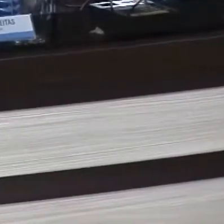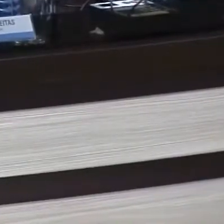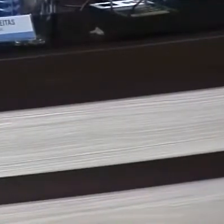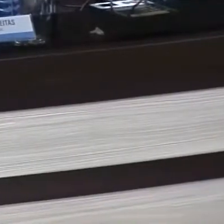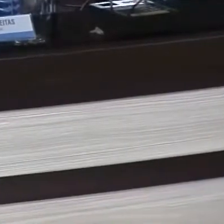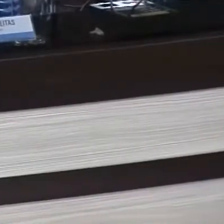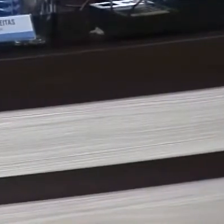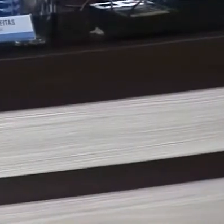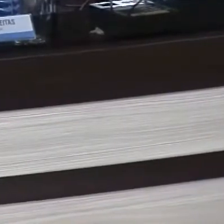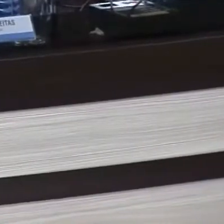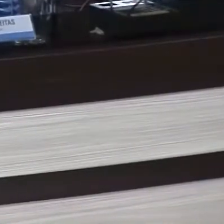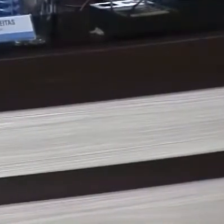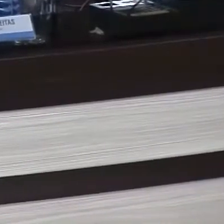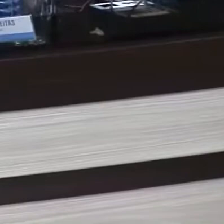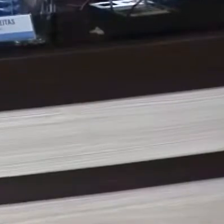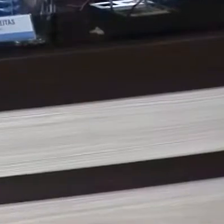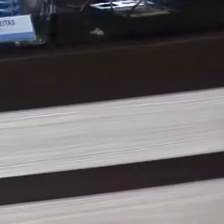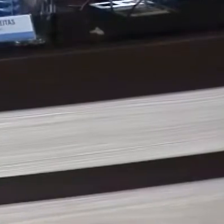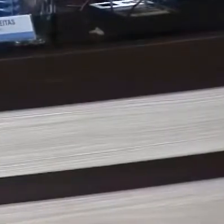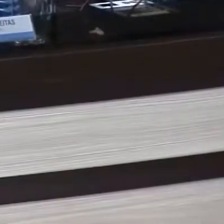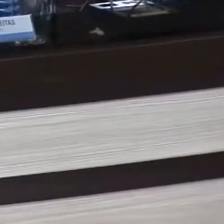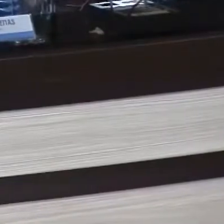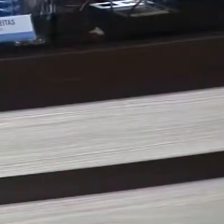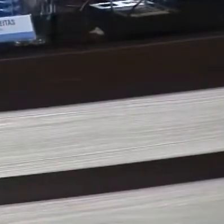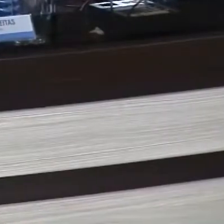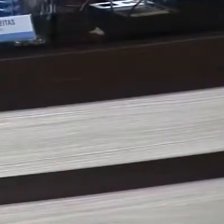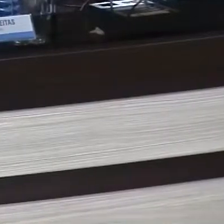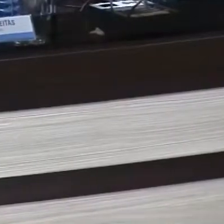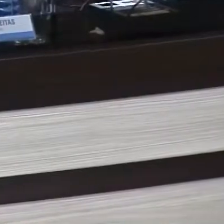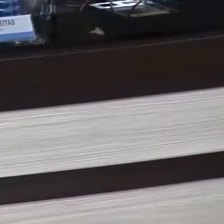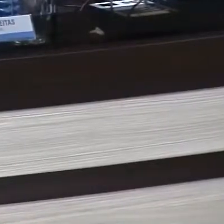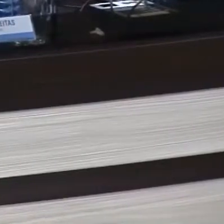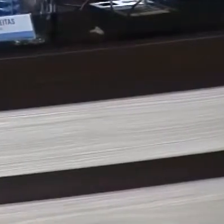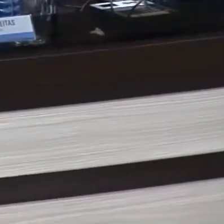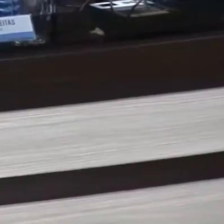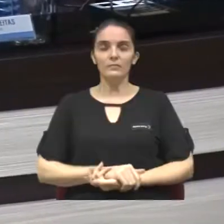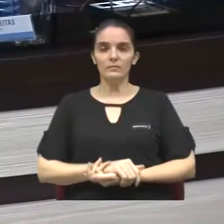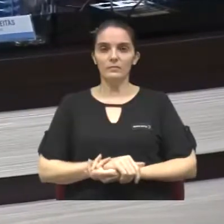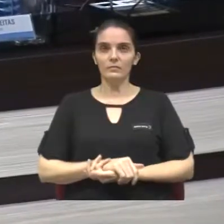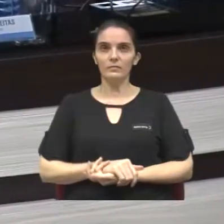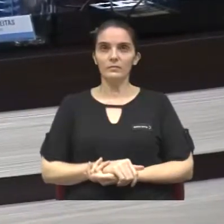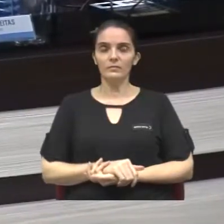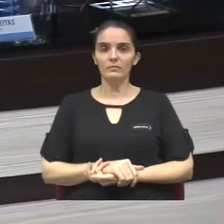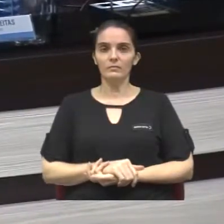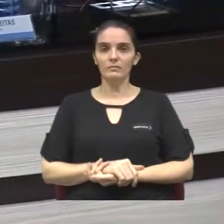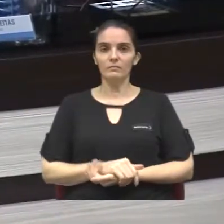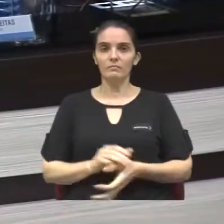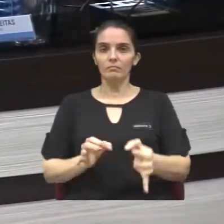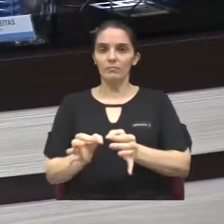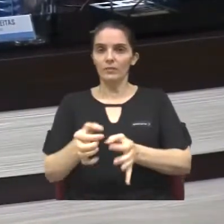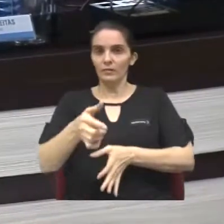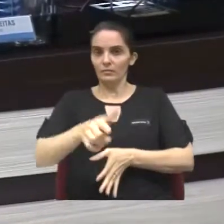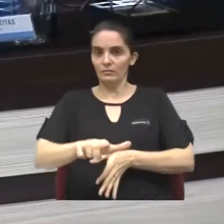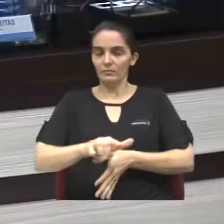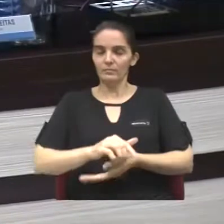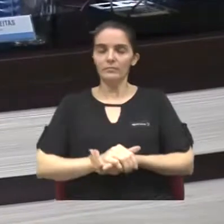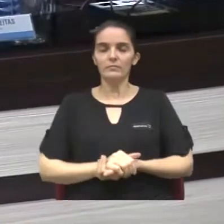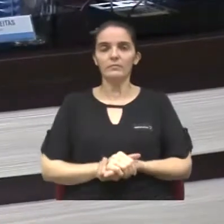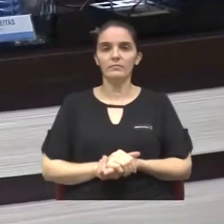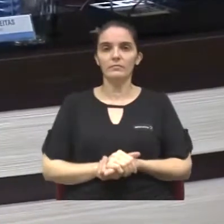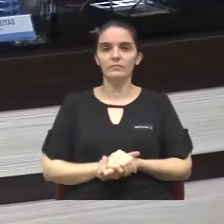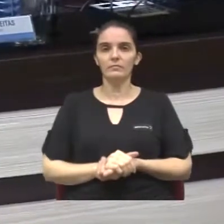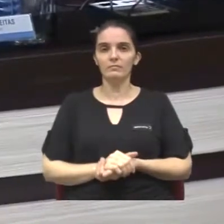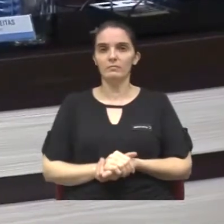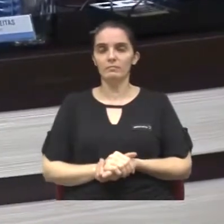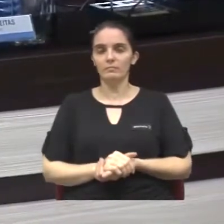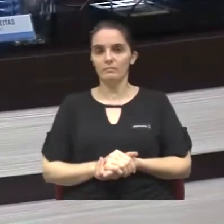cargos em comissão e as funções gratificadas necessários da nova organização e da